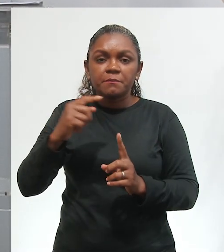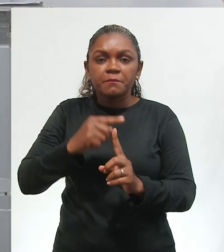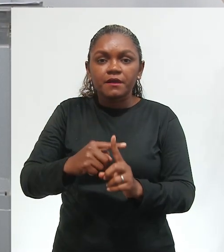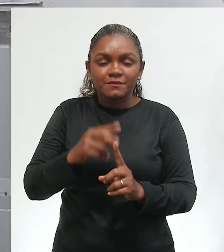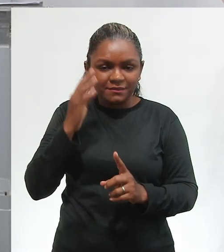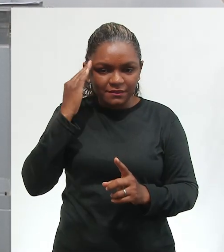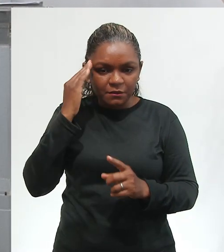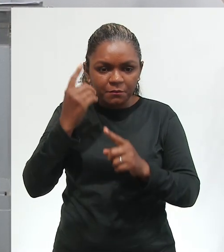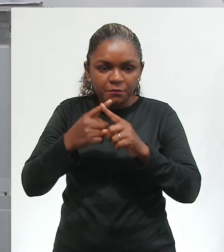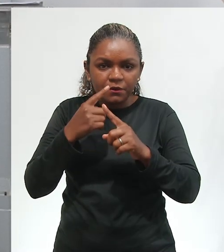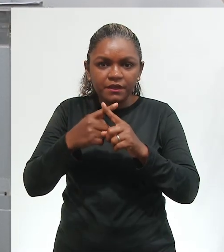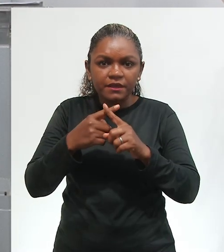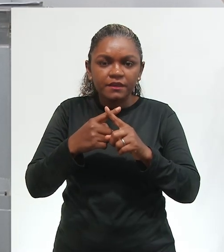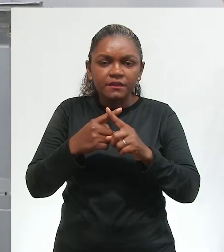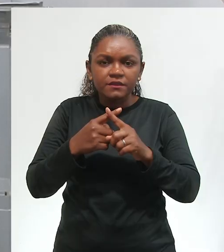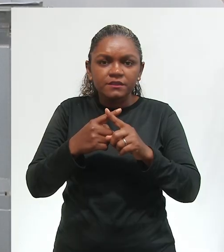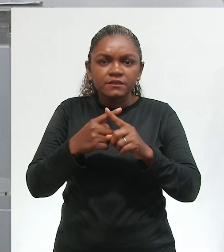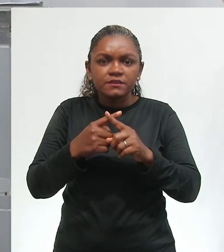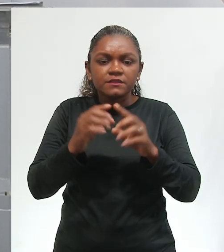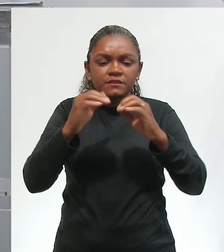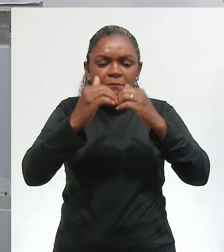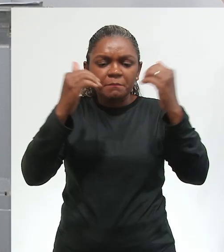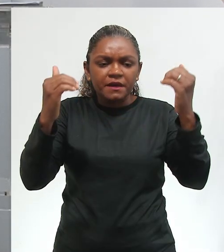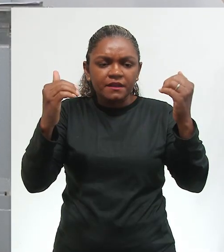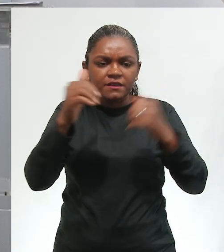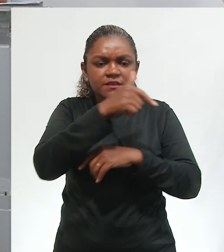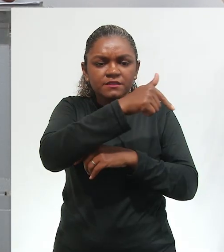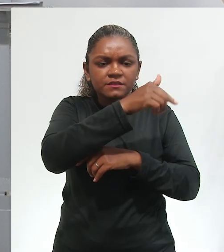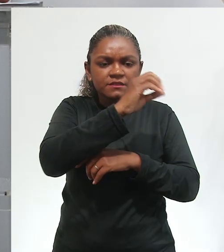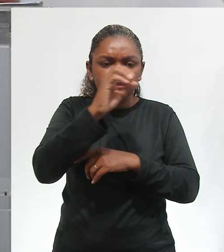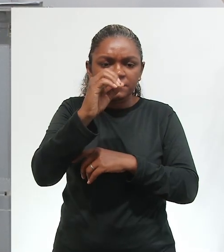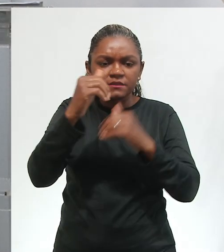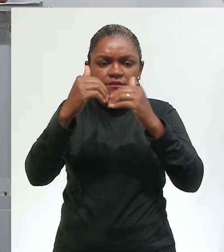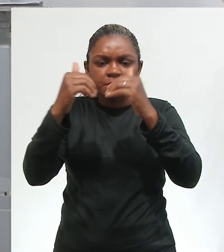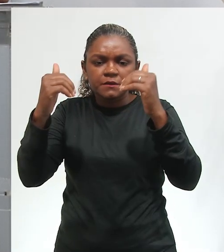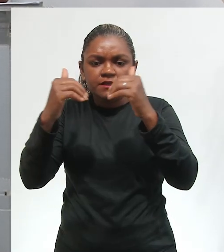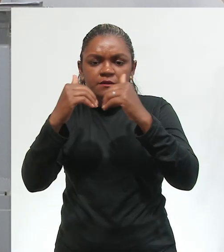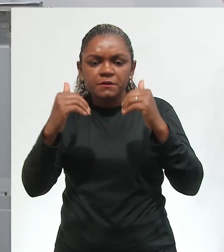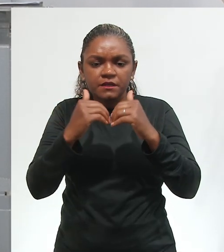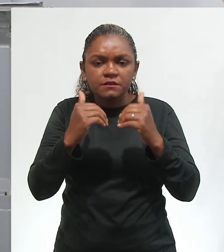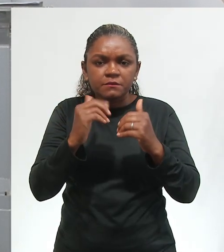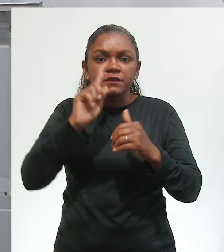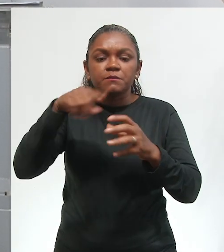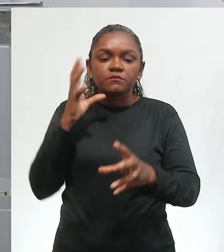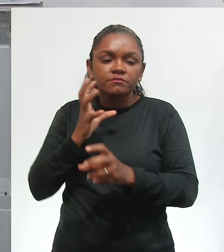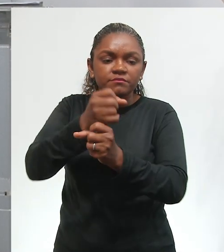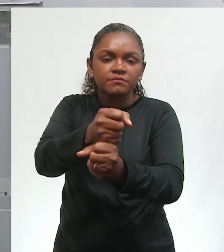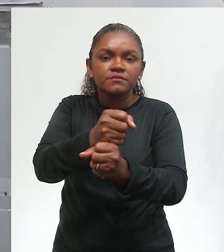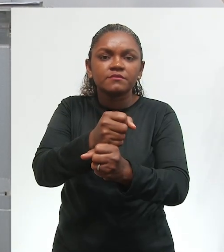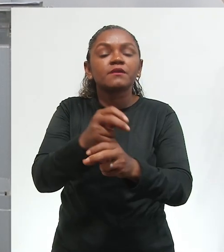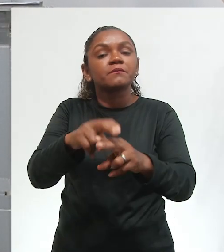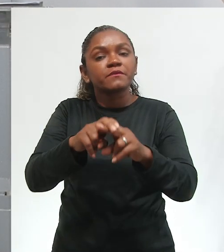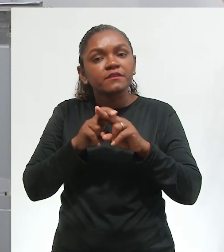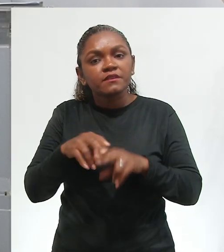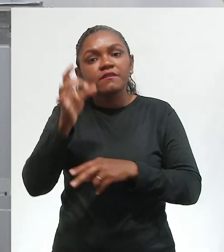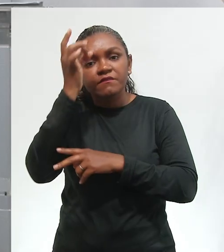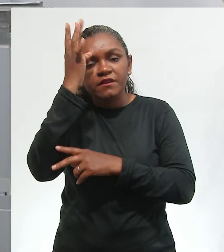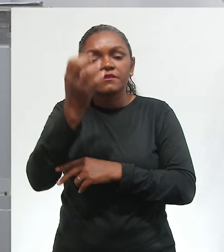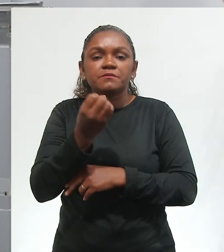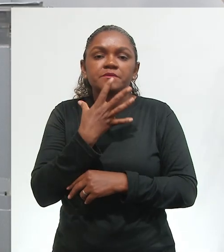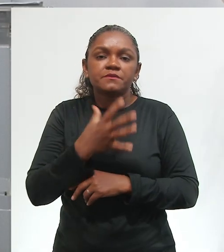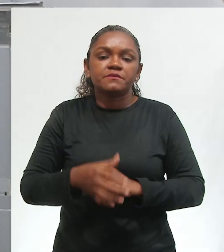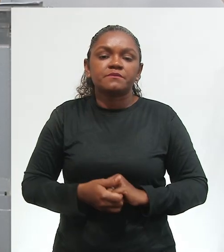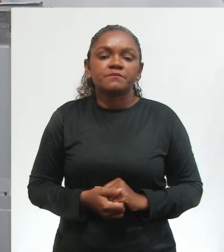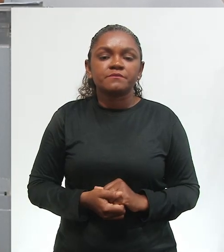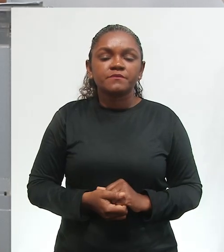o número para somar ele por partes. Então, quando a gente faz dessa maneira, vai facilitar um pouco a vida